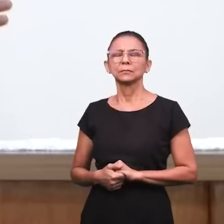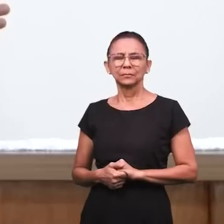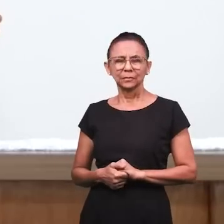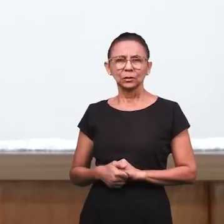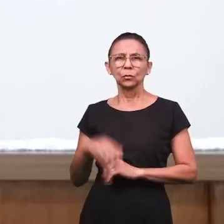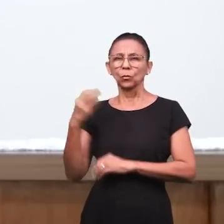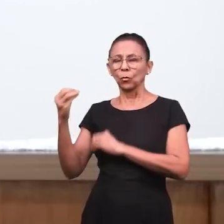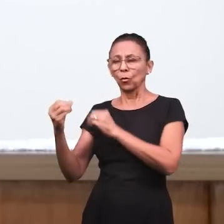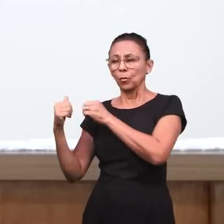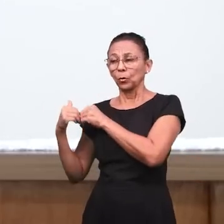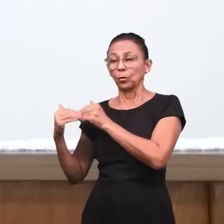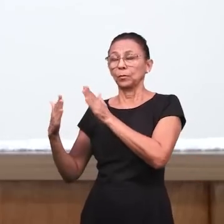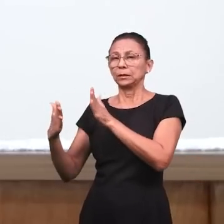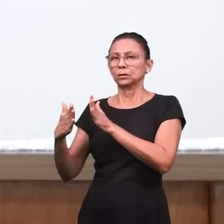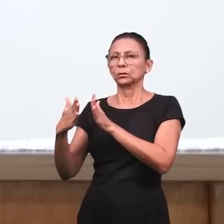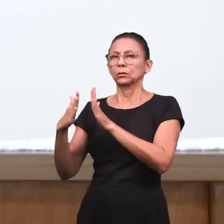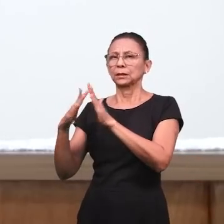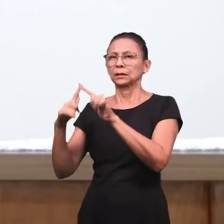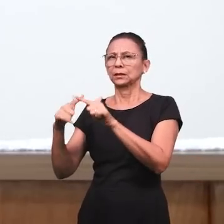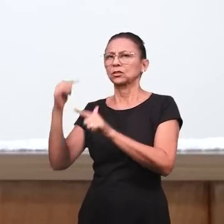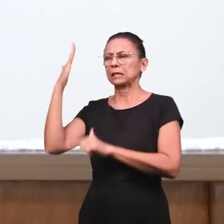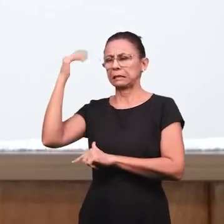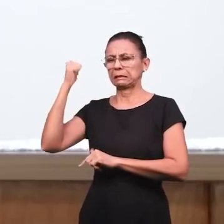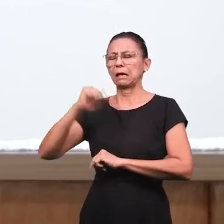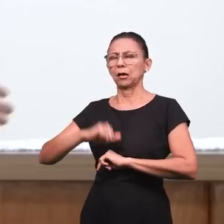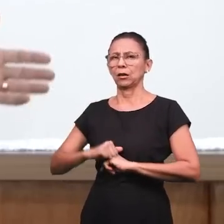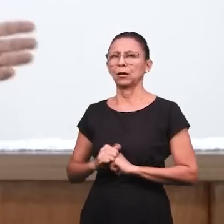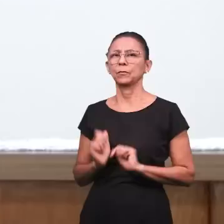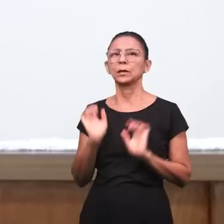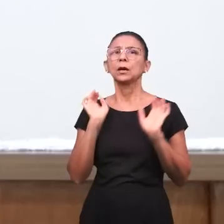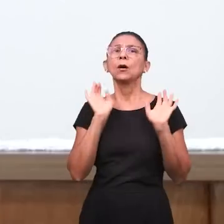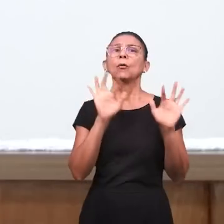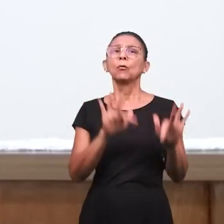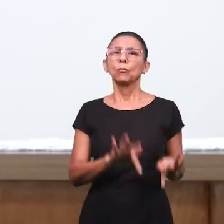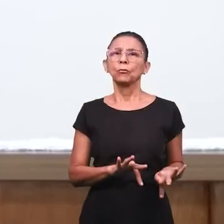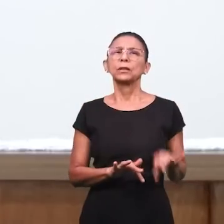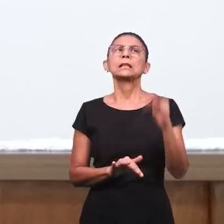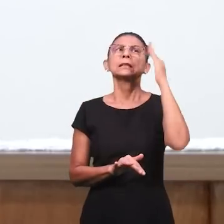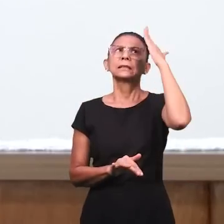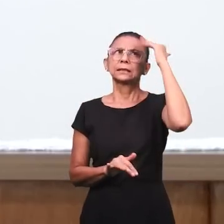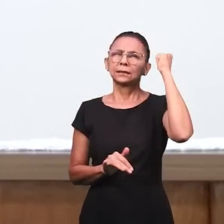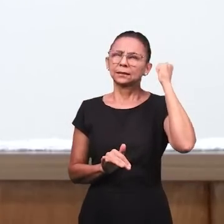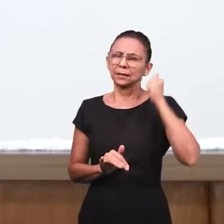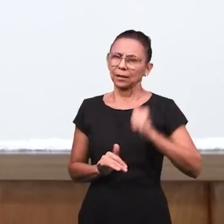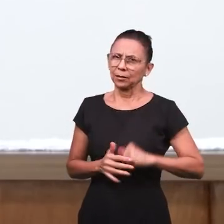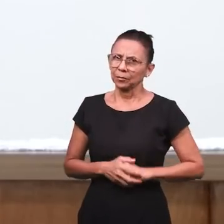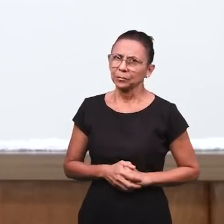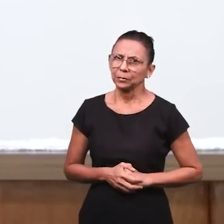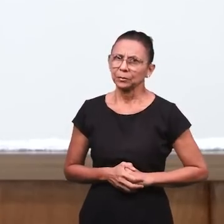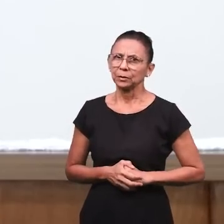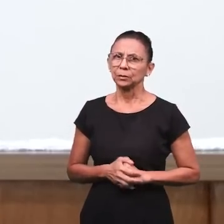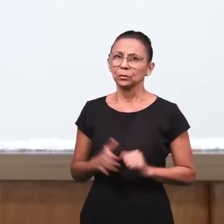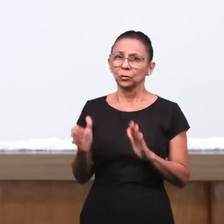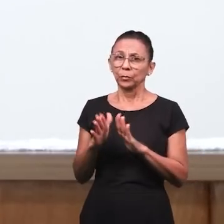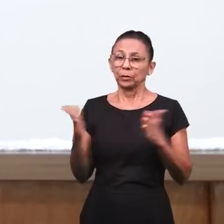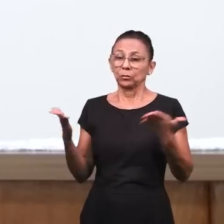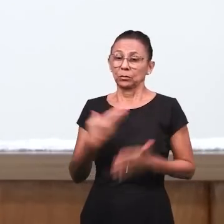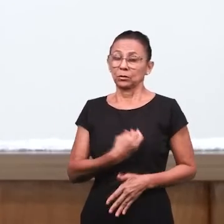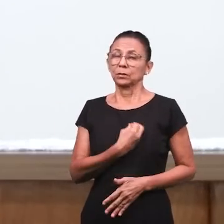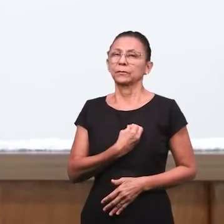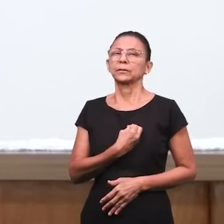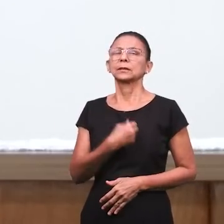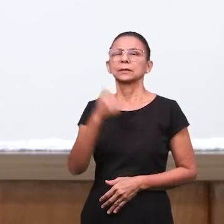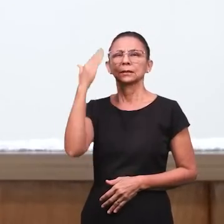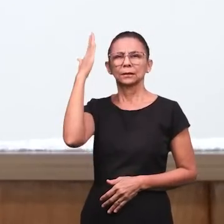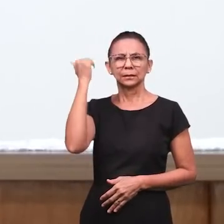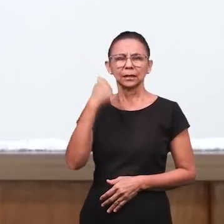não, ela sabe de onde ela veio, a igreja do Senhor, sabe aonde ela está e ela sabe para onde ela vai.